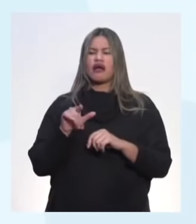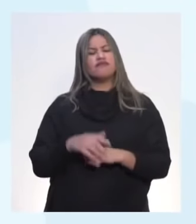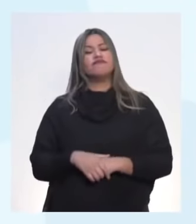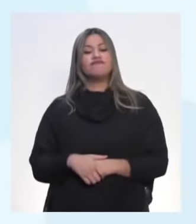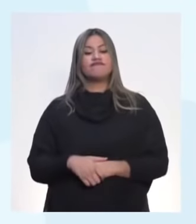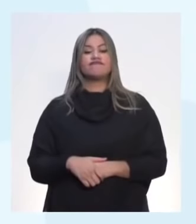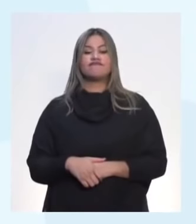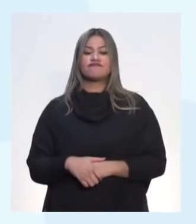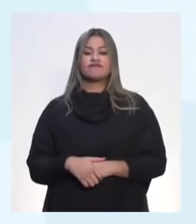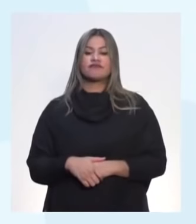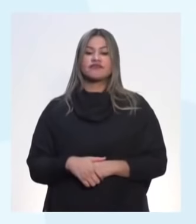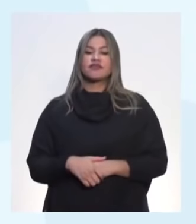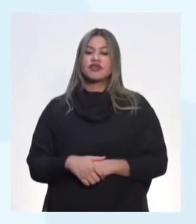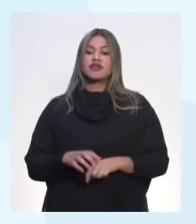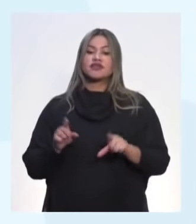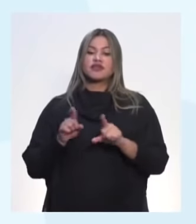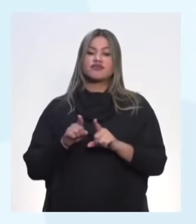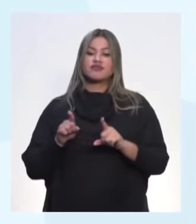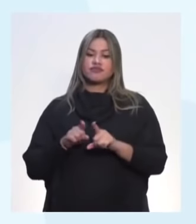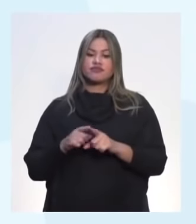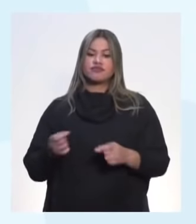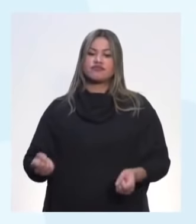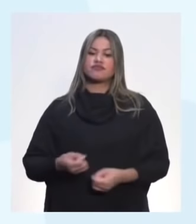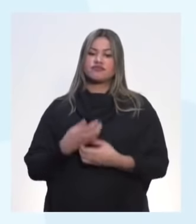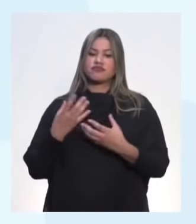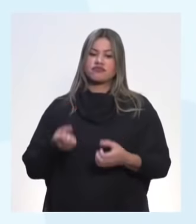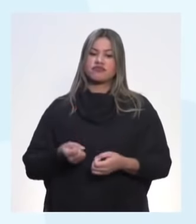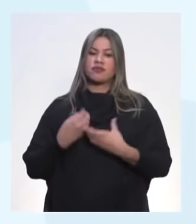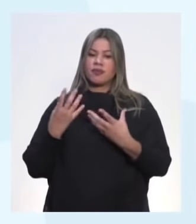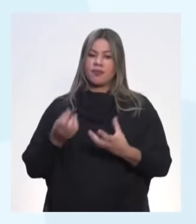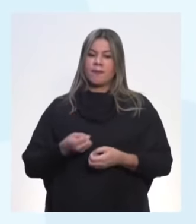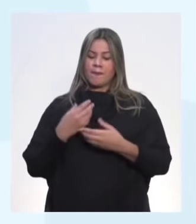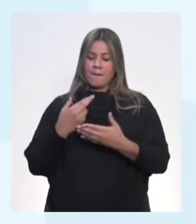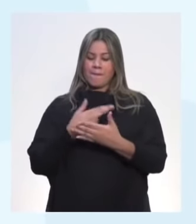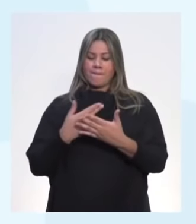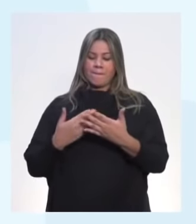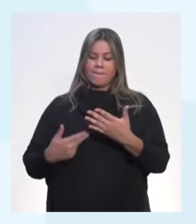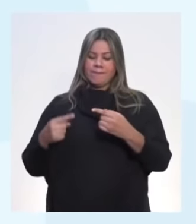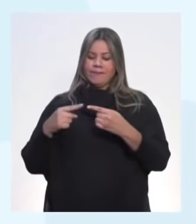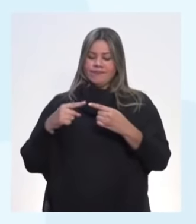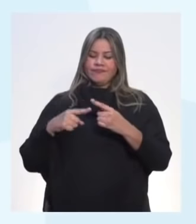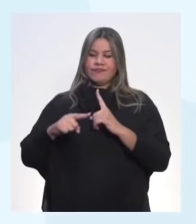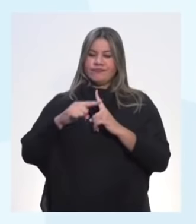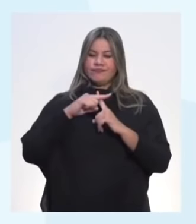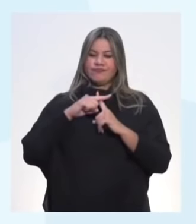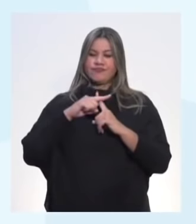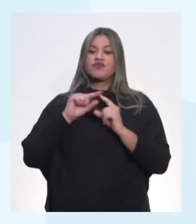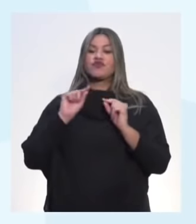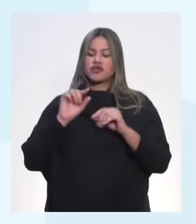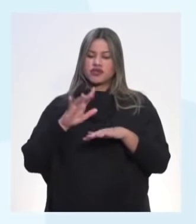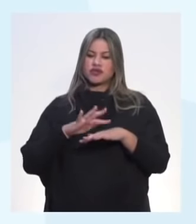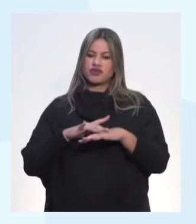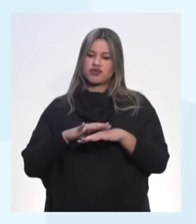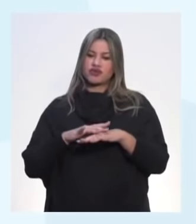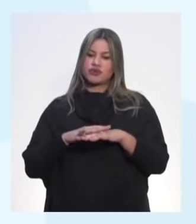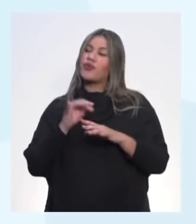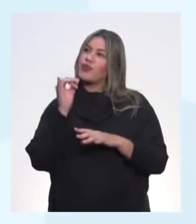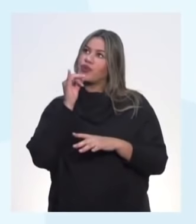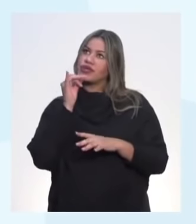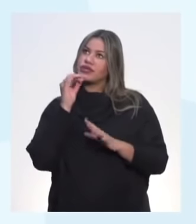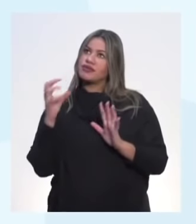Também informar, como muitos colocaram aí, alguns aspectos positivos da doença, como os impactos, alguém